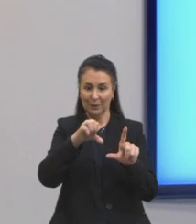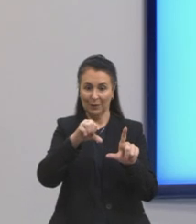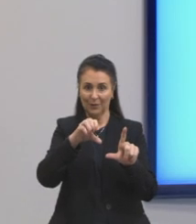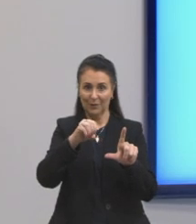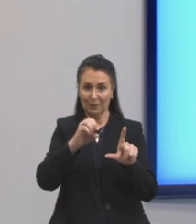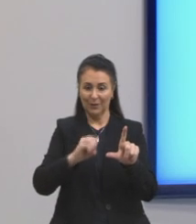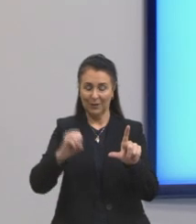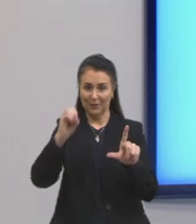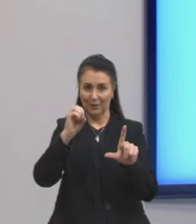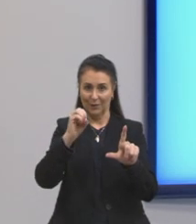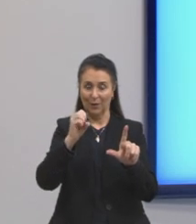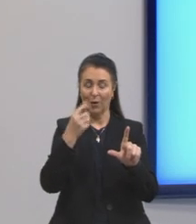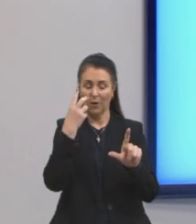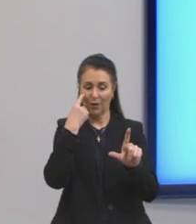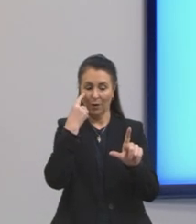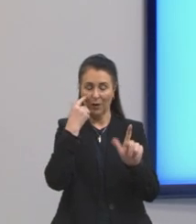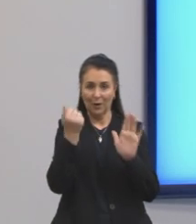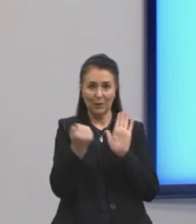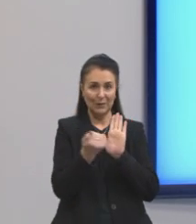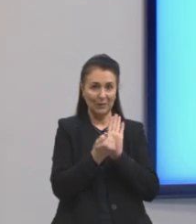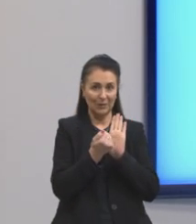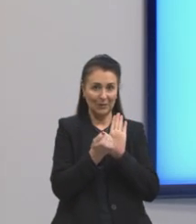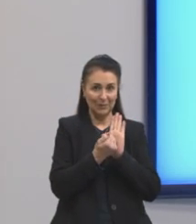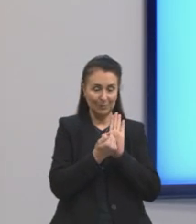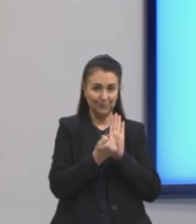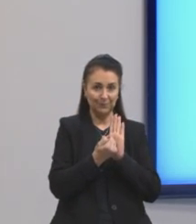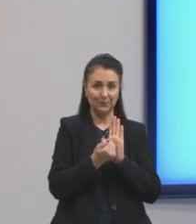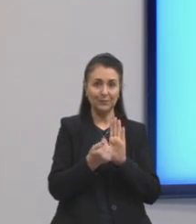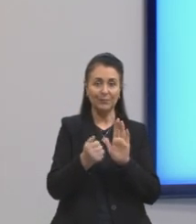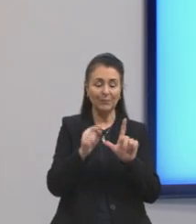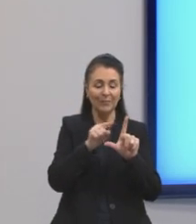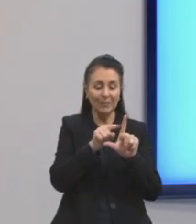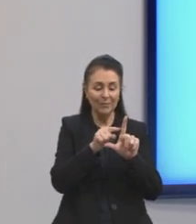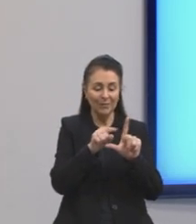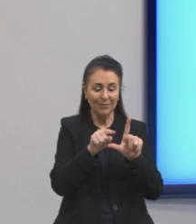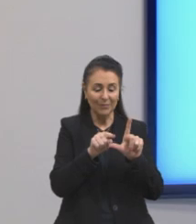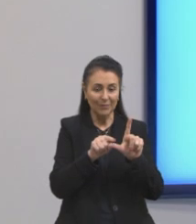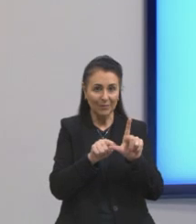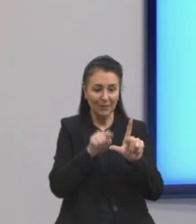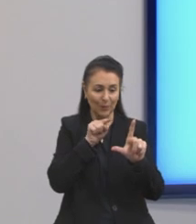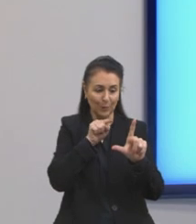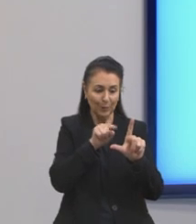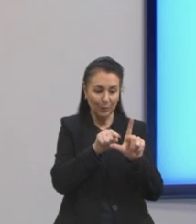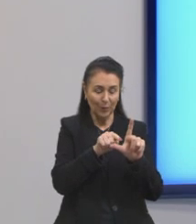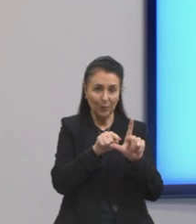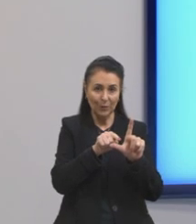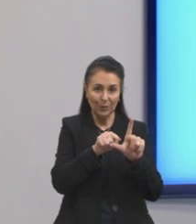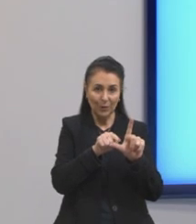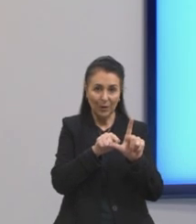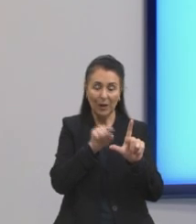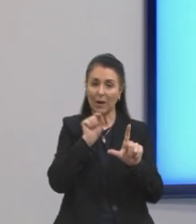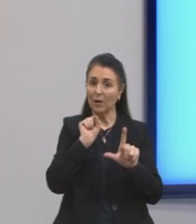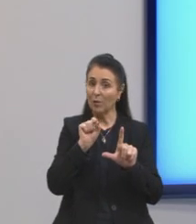em aulas anteriores Então o afirmei que aquele quadradinho certo com um ponto no meio bem fim então um